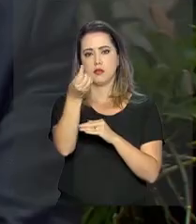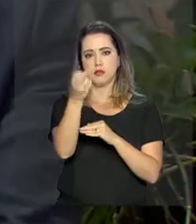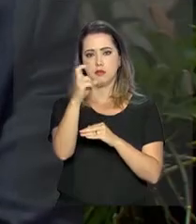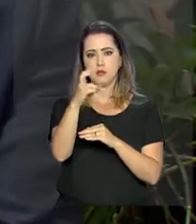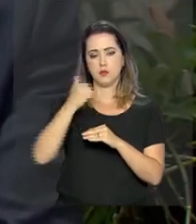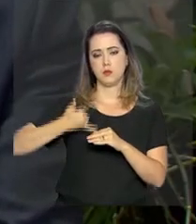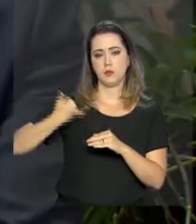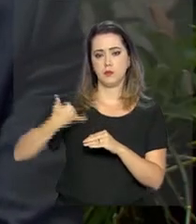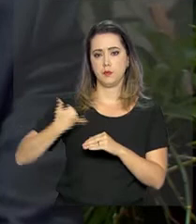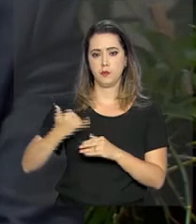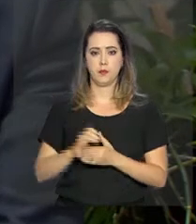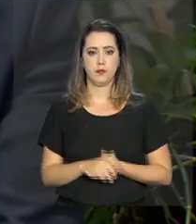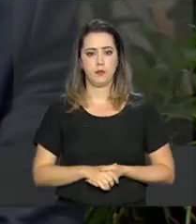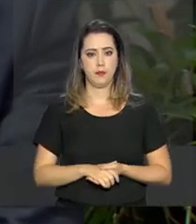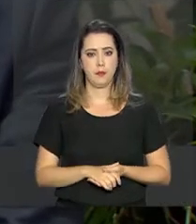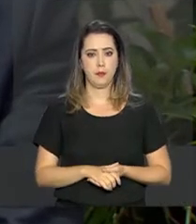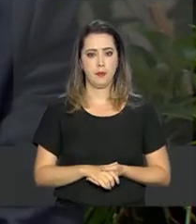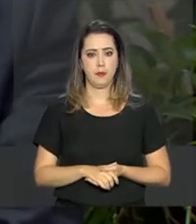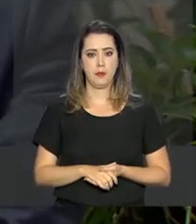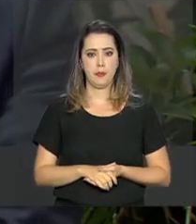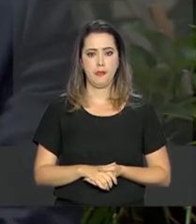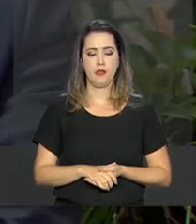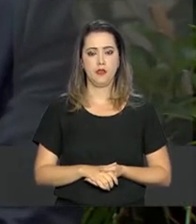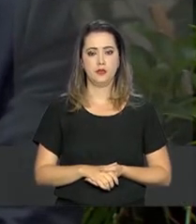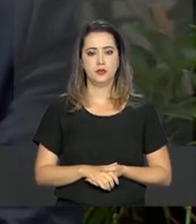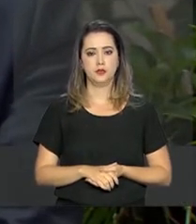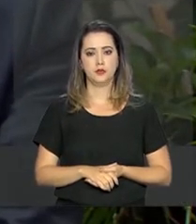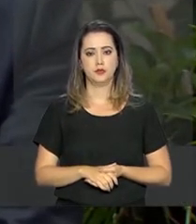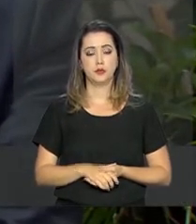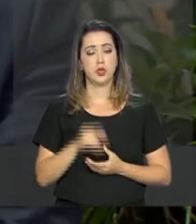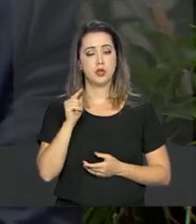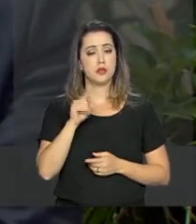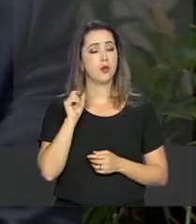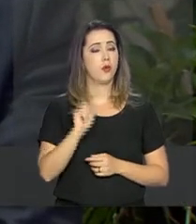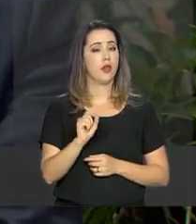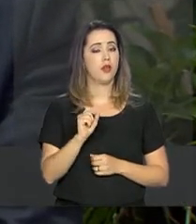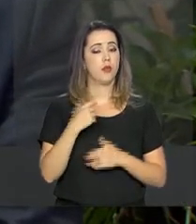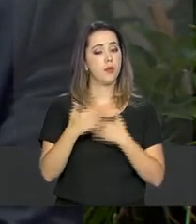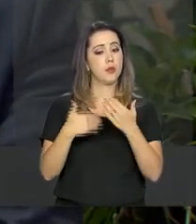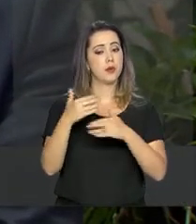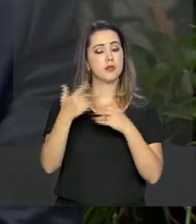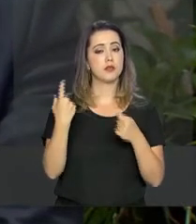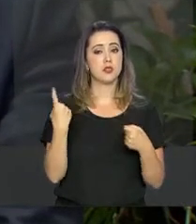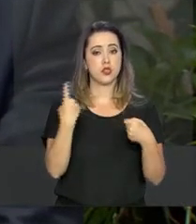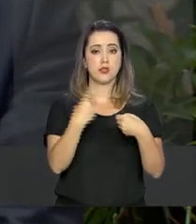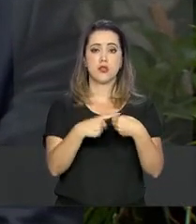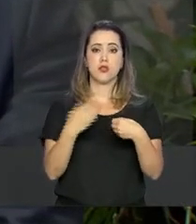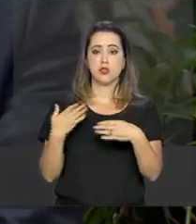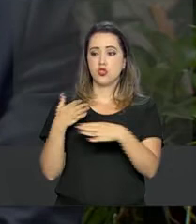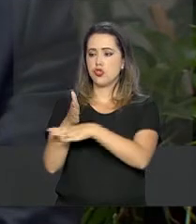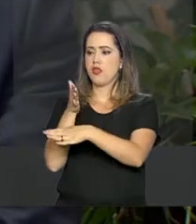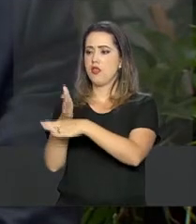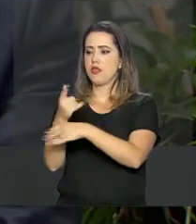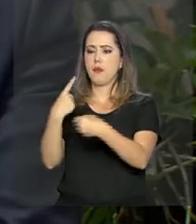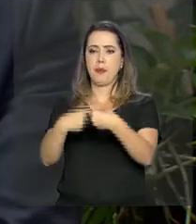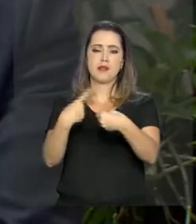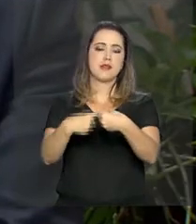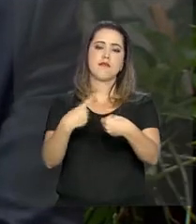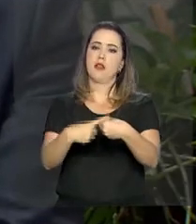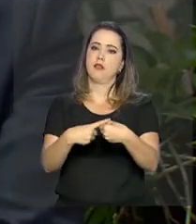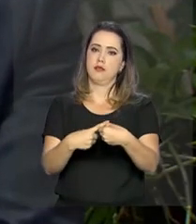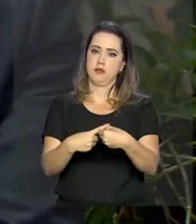está relacionada em parte pelo processo de urbanização do brasil o brasil teve uma